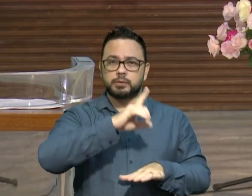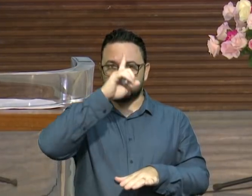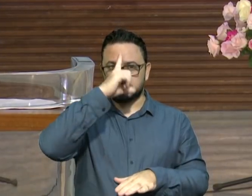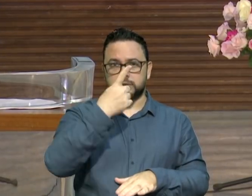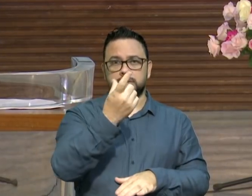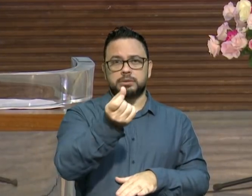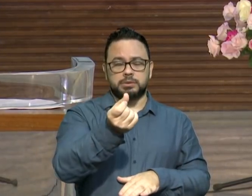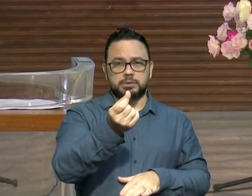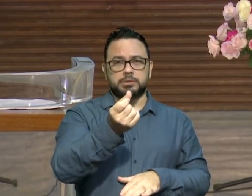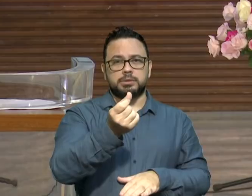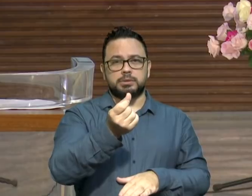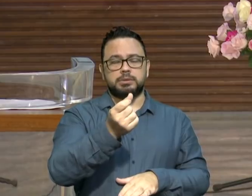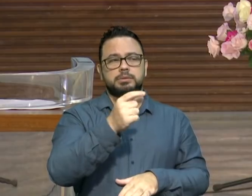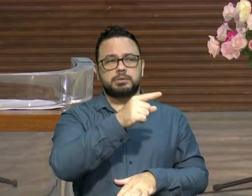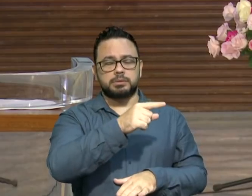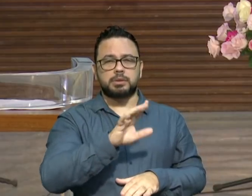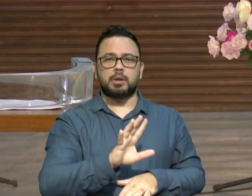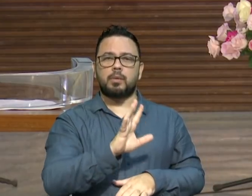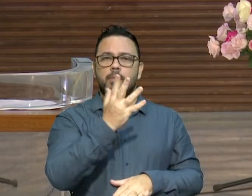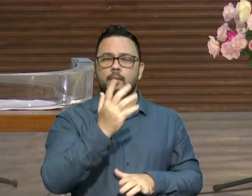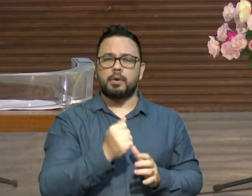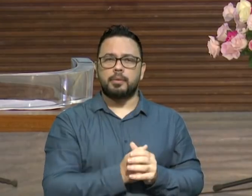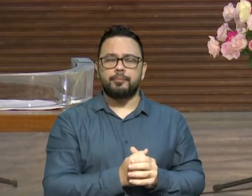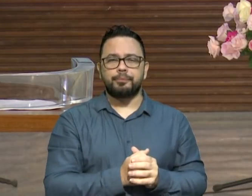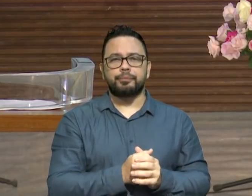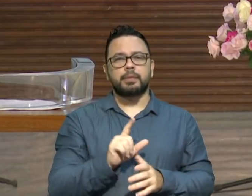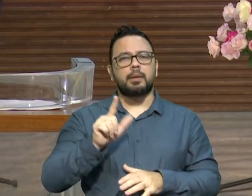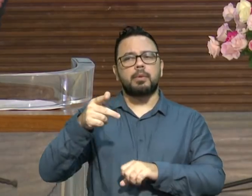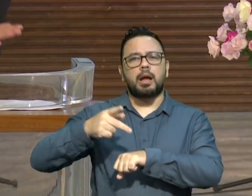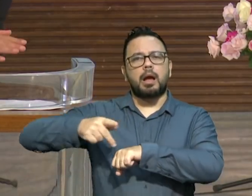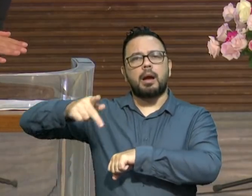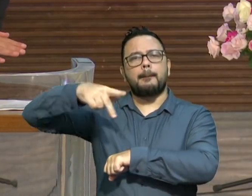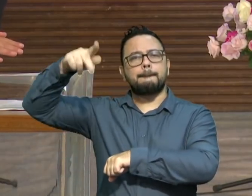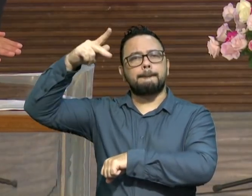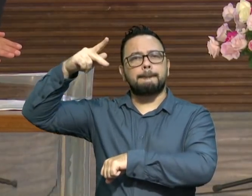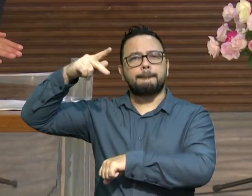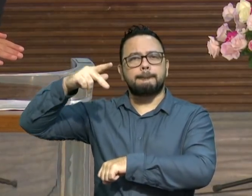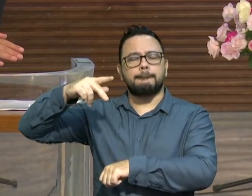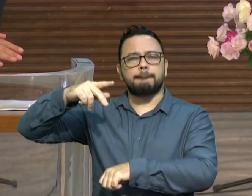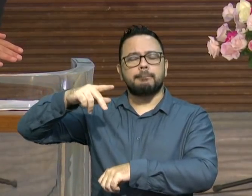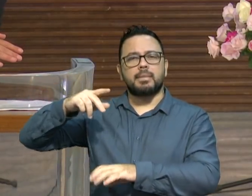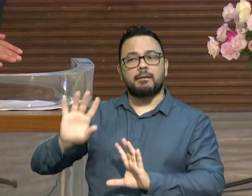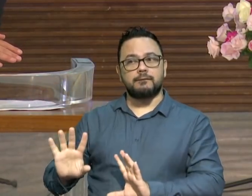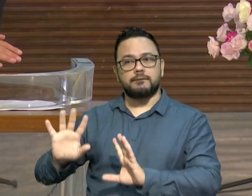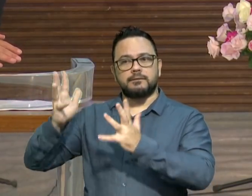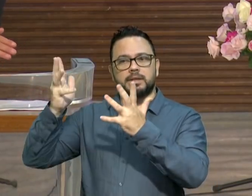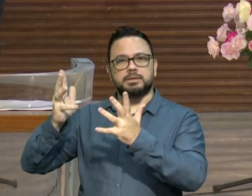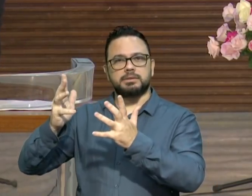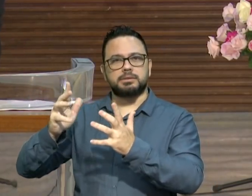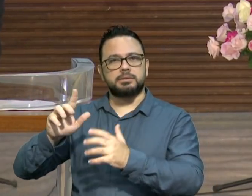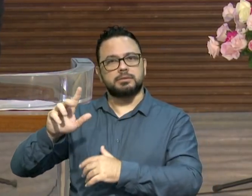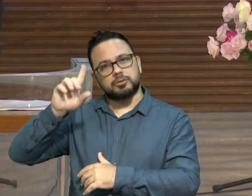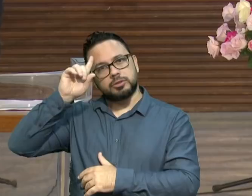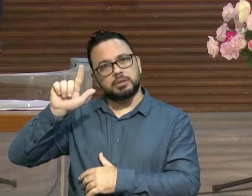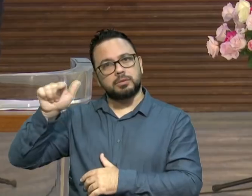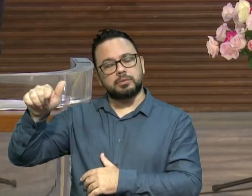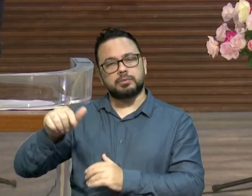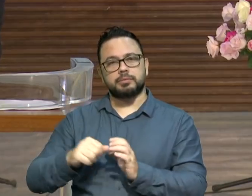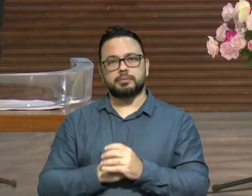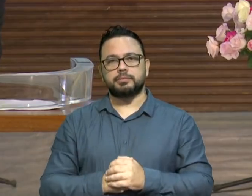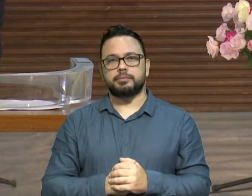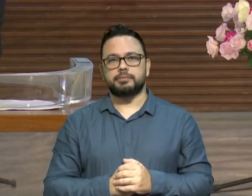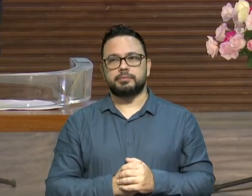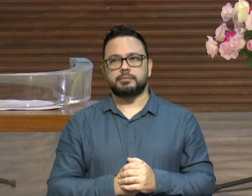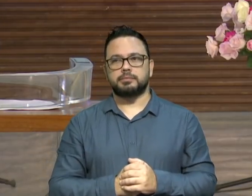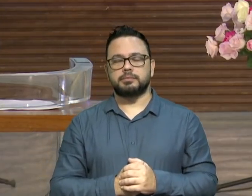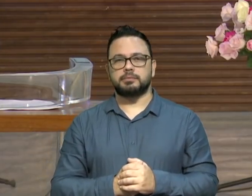Dezesseis de Nissan a Bibi a passo para ser lembrada no dia 14 de Nissan e está invicto com 22